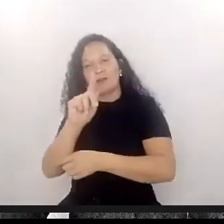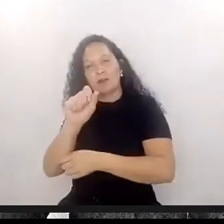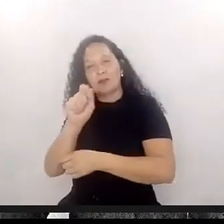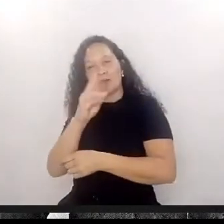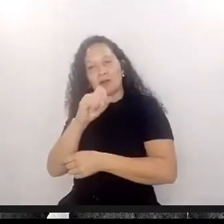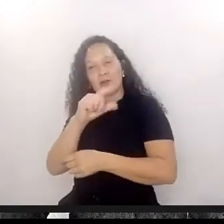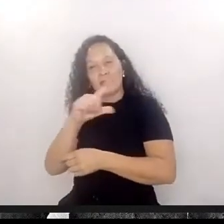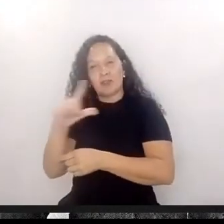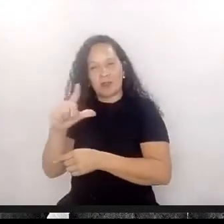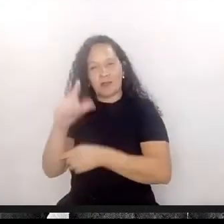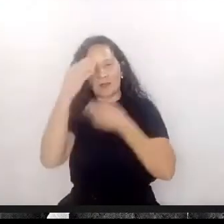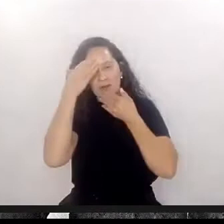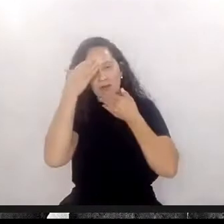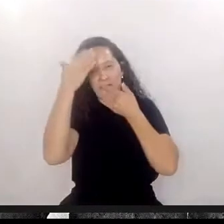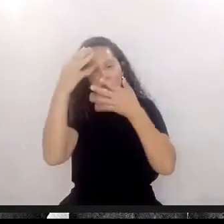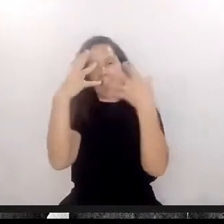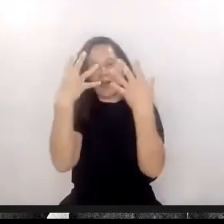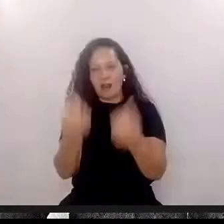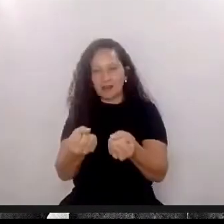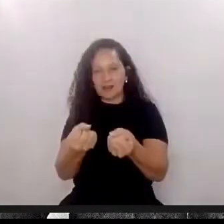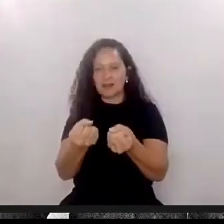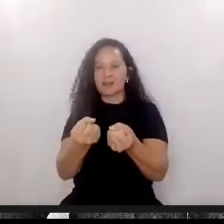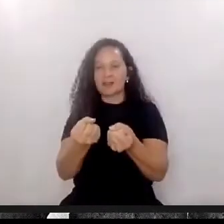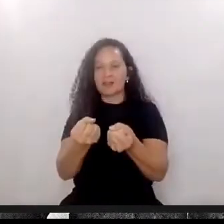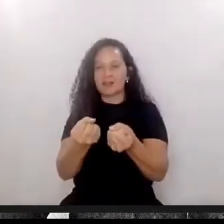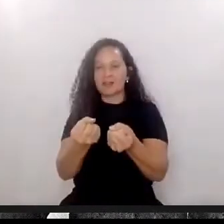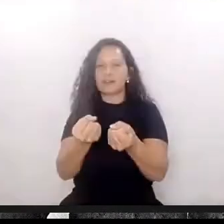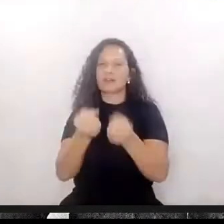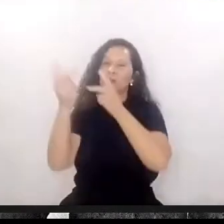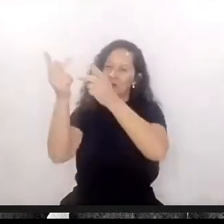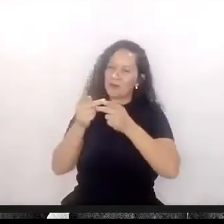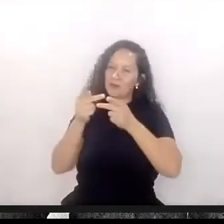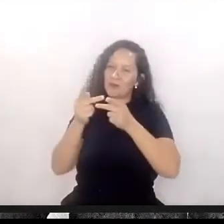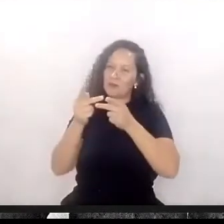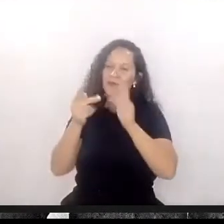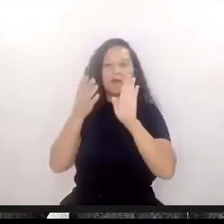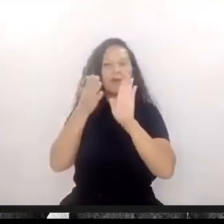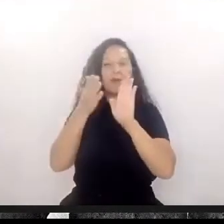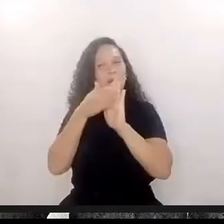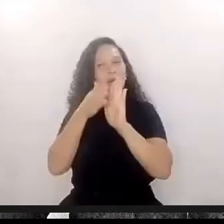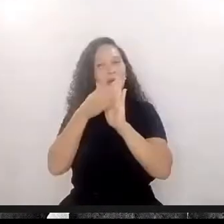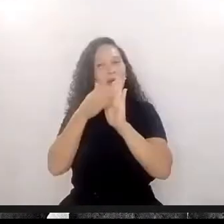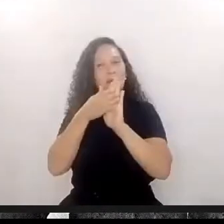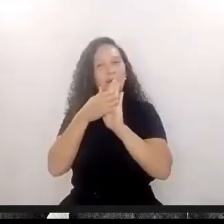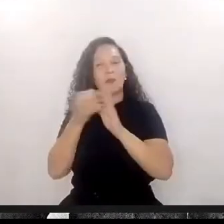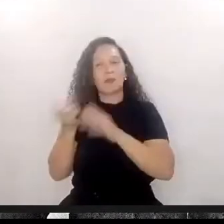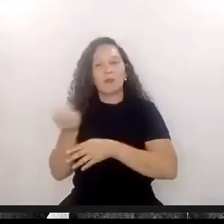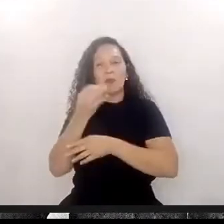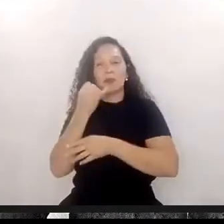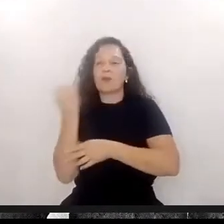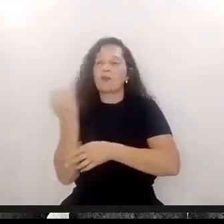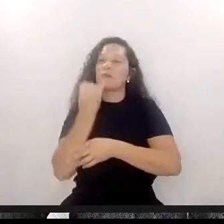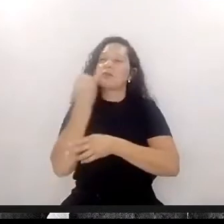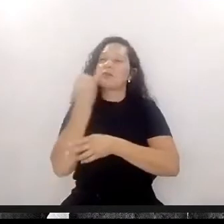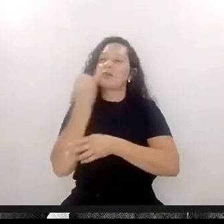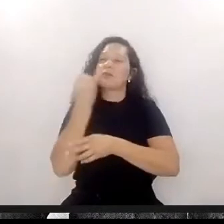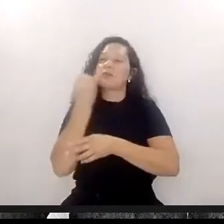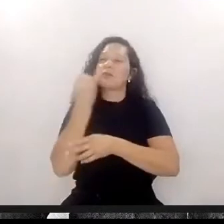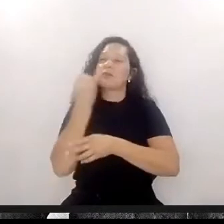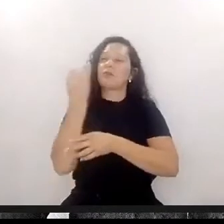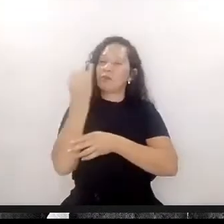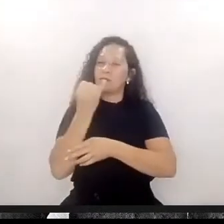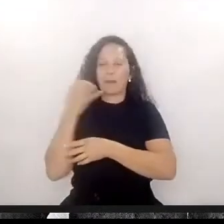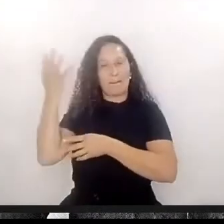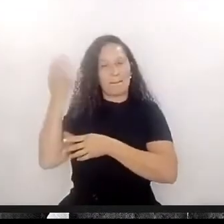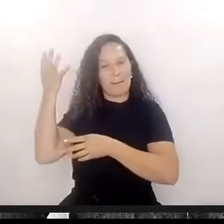o convite e nos propor uma tão atual e importante questão em sua fala, intitulada O Lugar